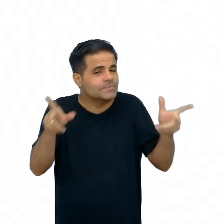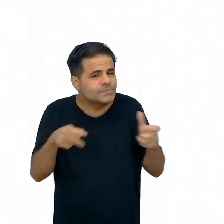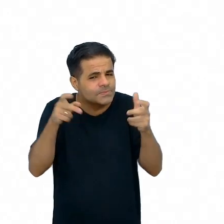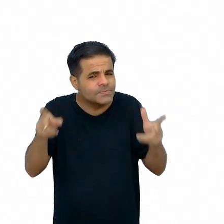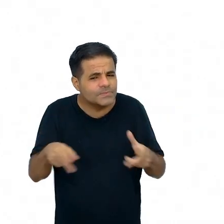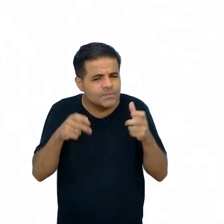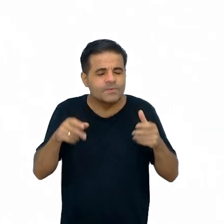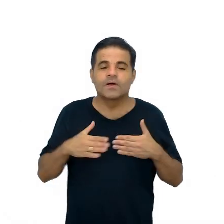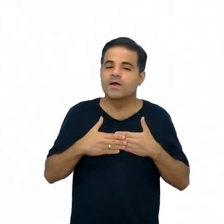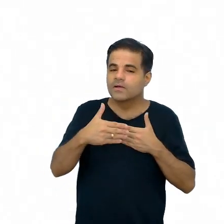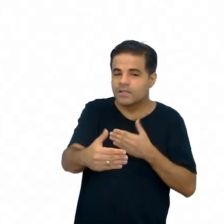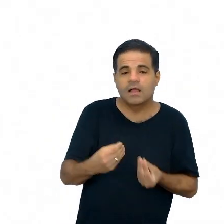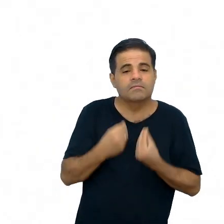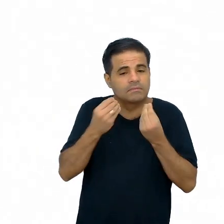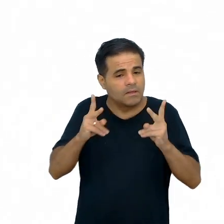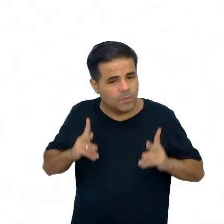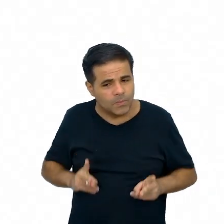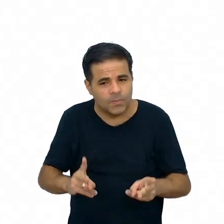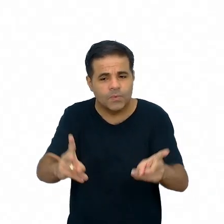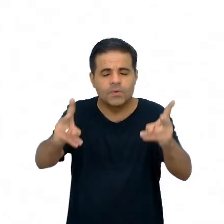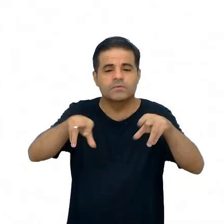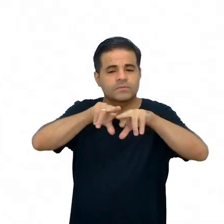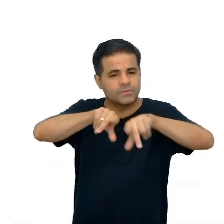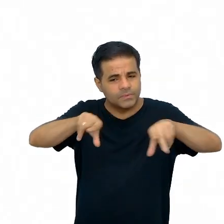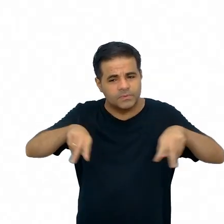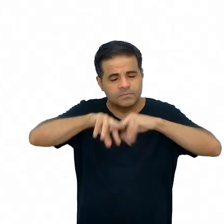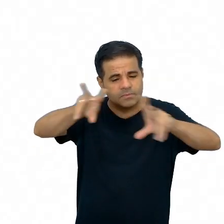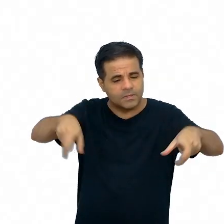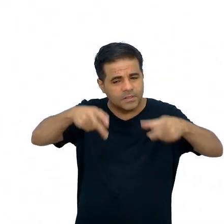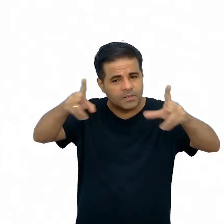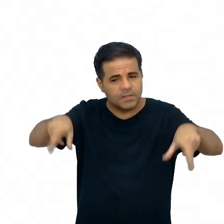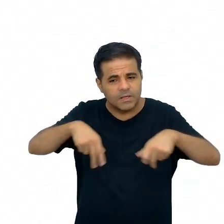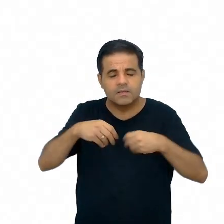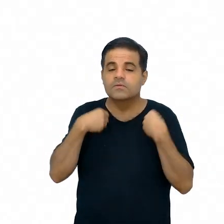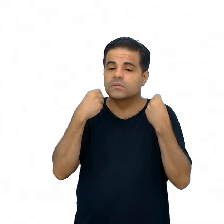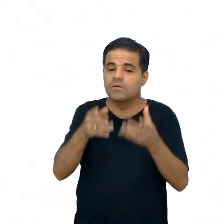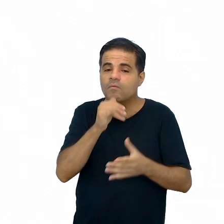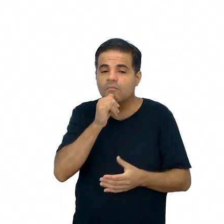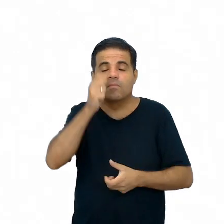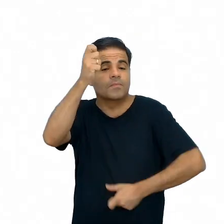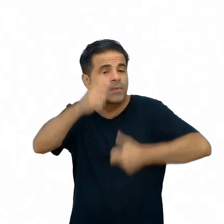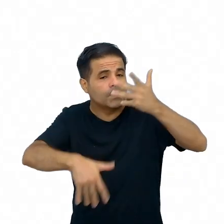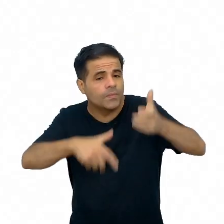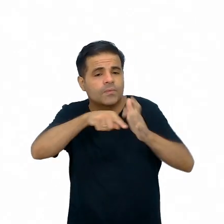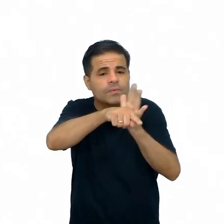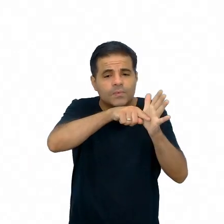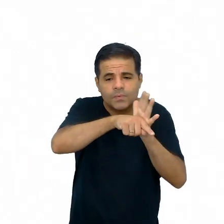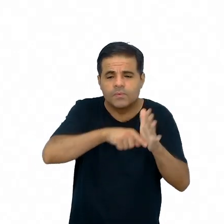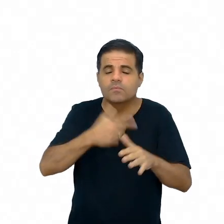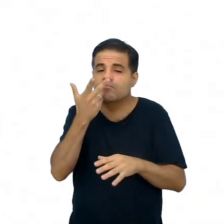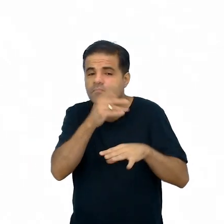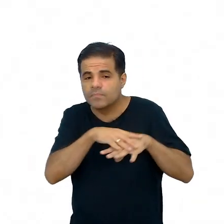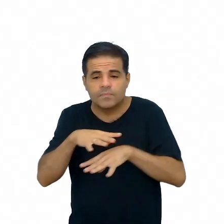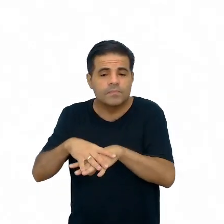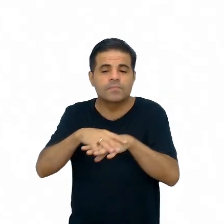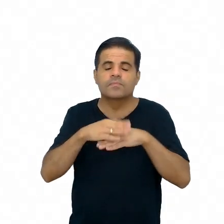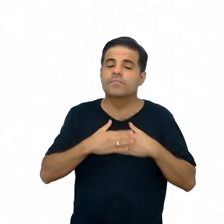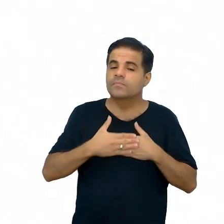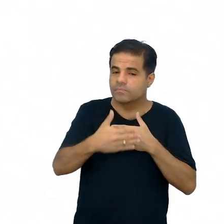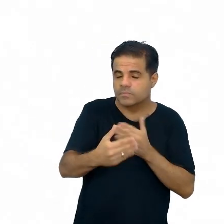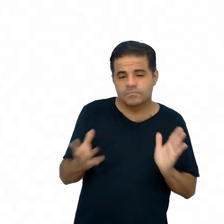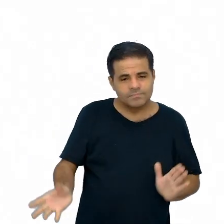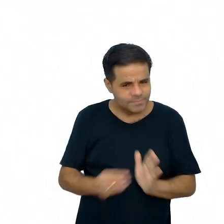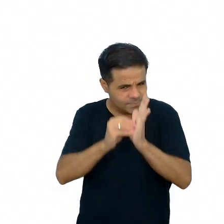matemática. Dando continuidade, no próximo slide, trazemos a definição de investigação matemática, segundo